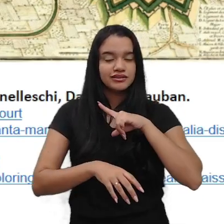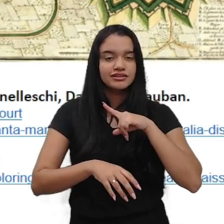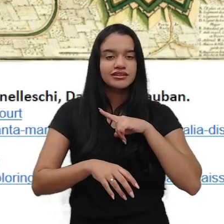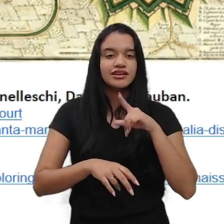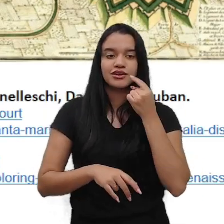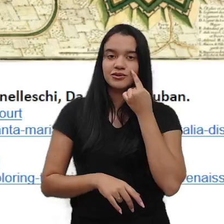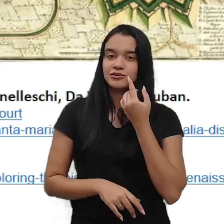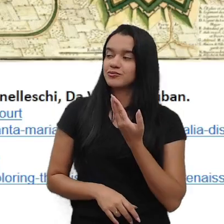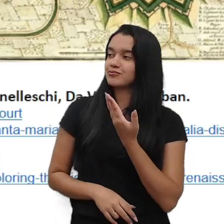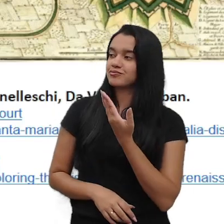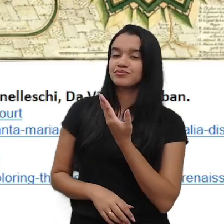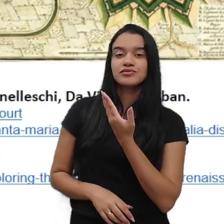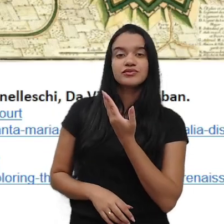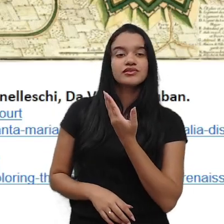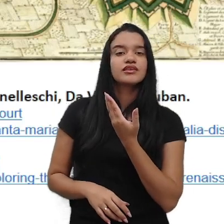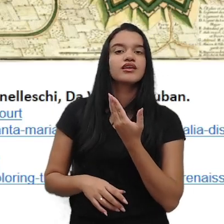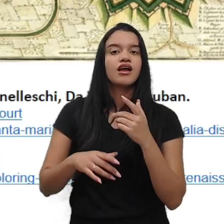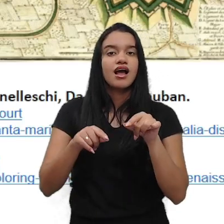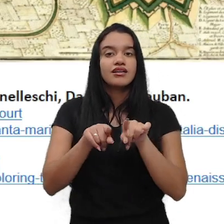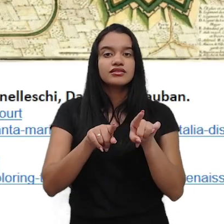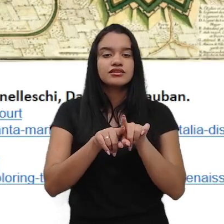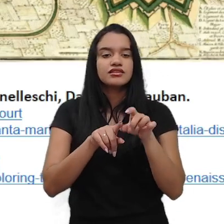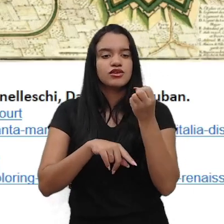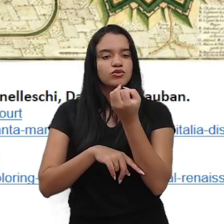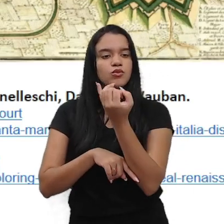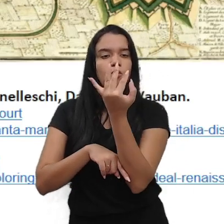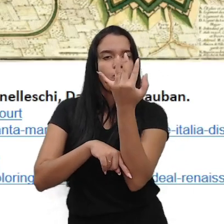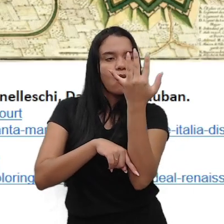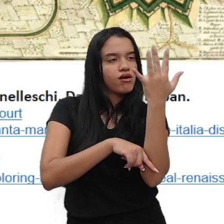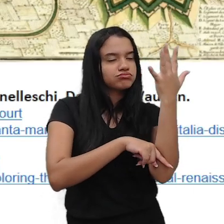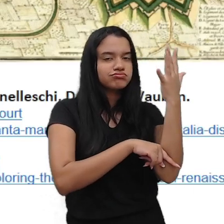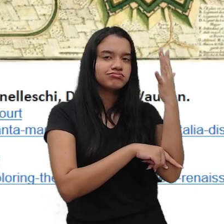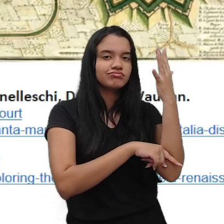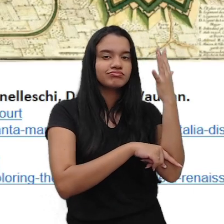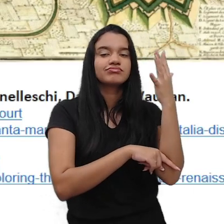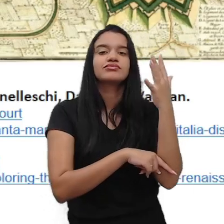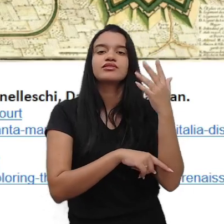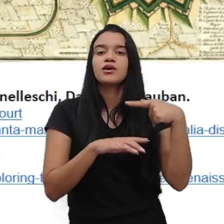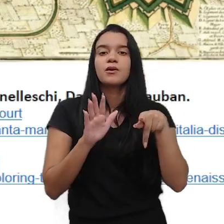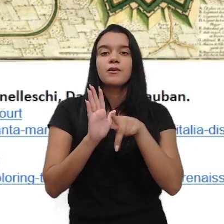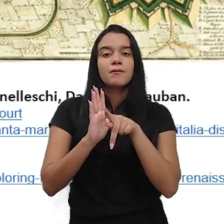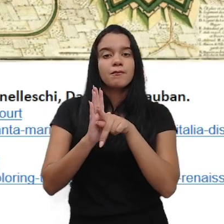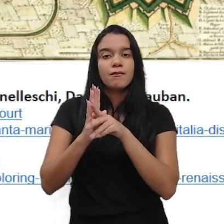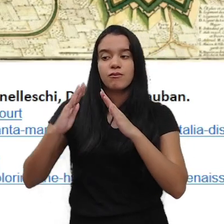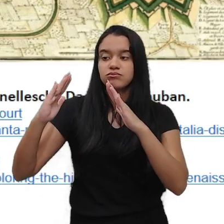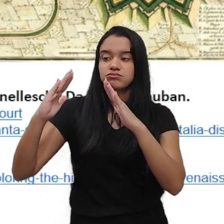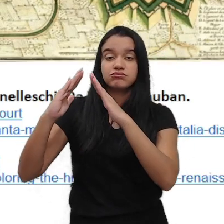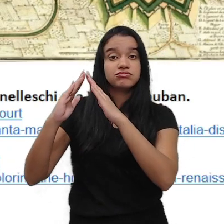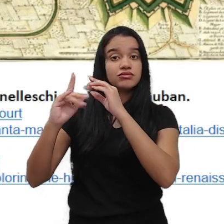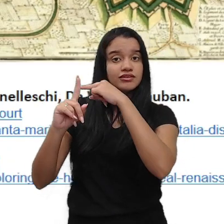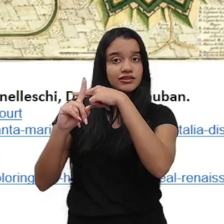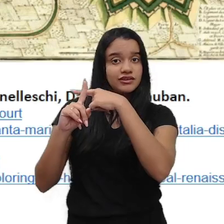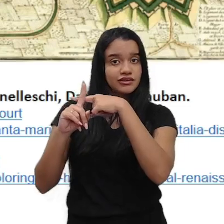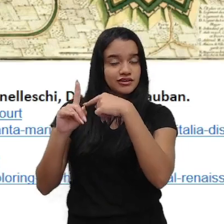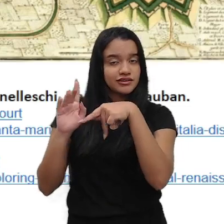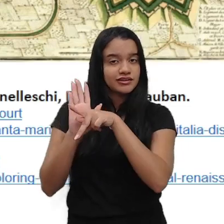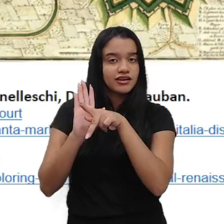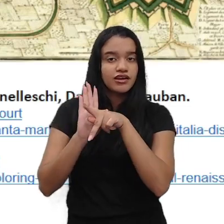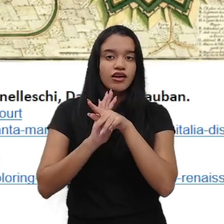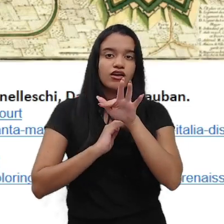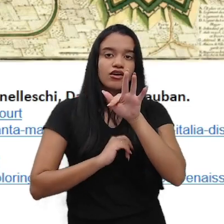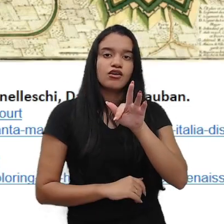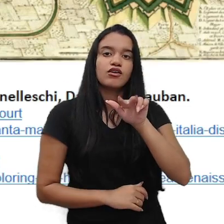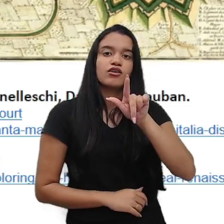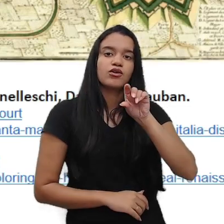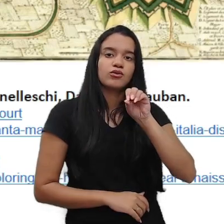corte e uma planta, uma secção, né, da Catedral de Santa Maria dei Fiori de Florença, na